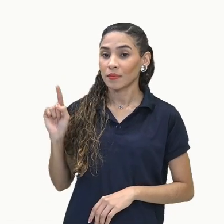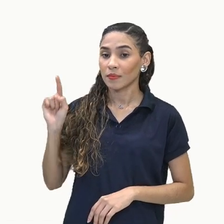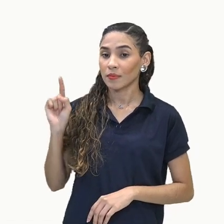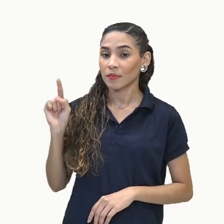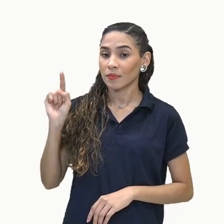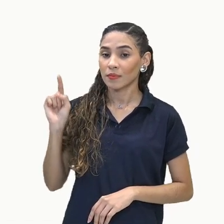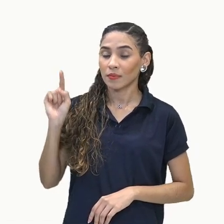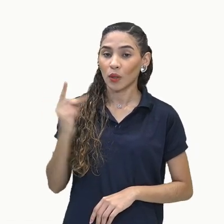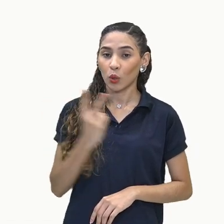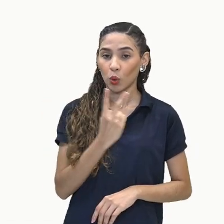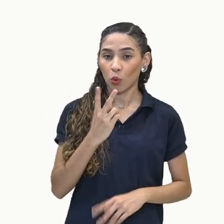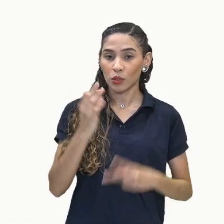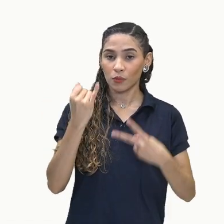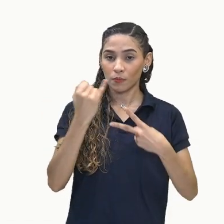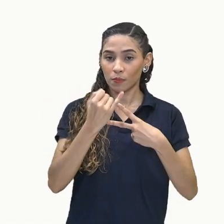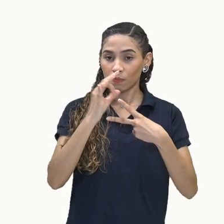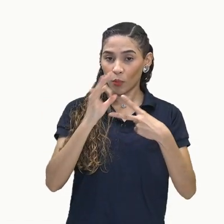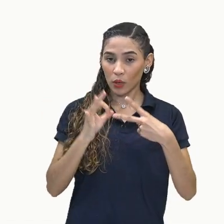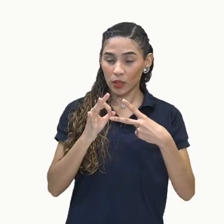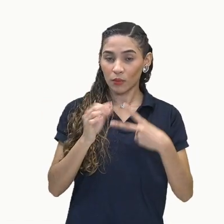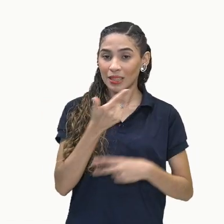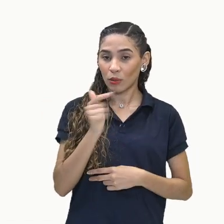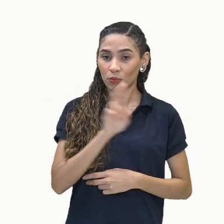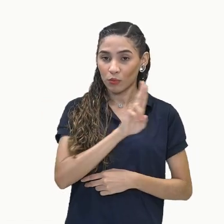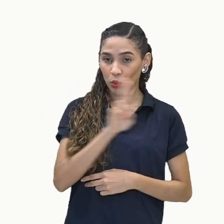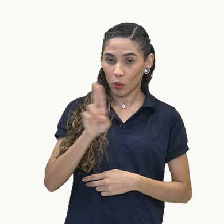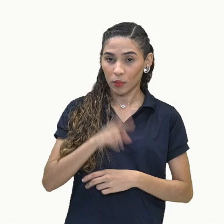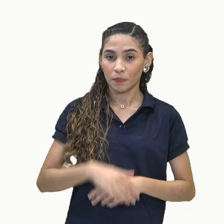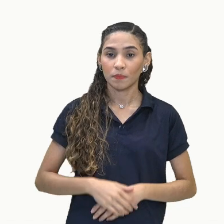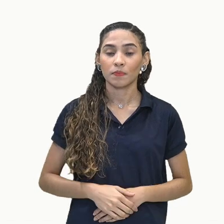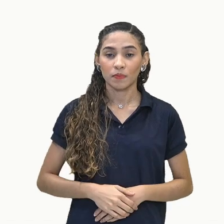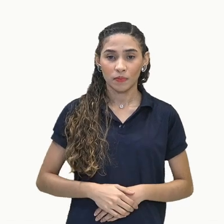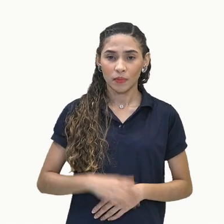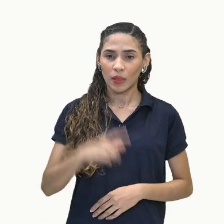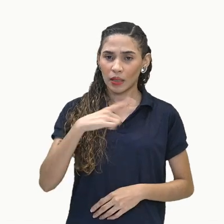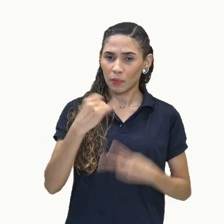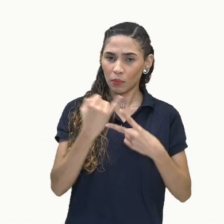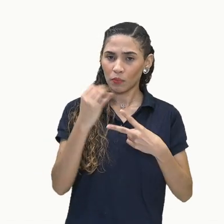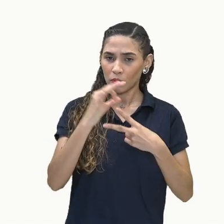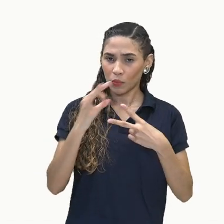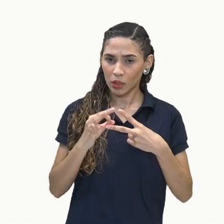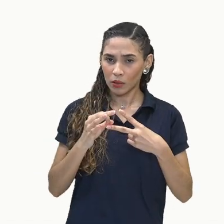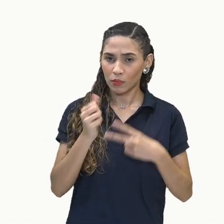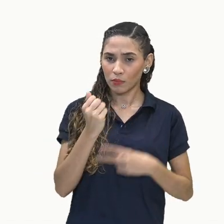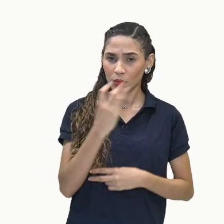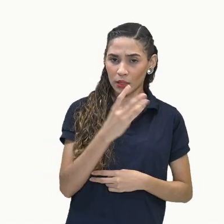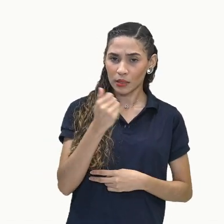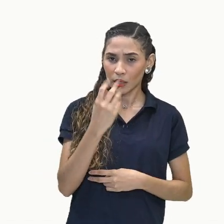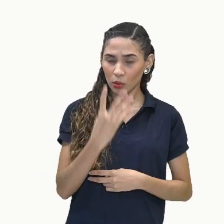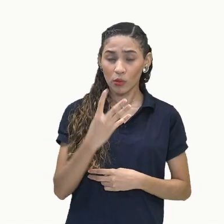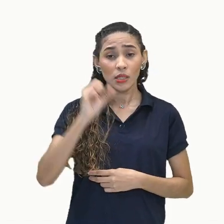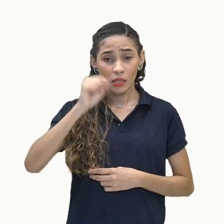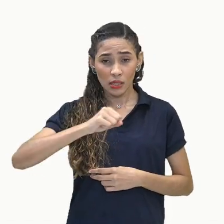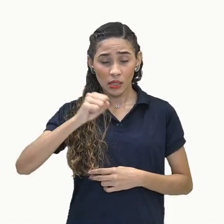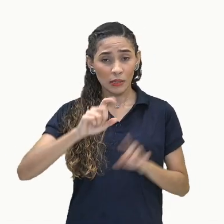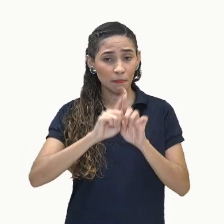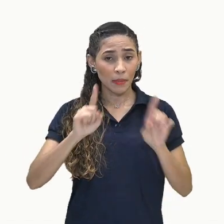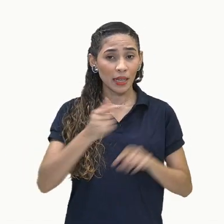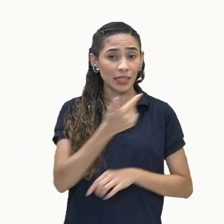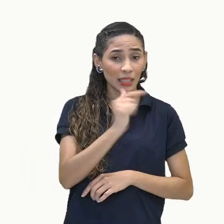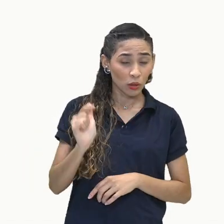desses dois polígonos, tá? O polígono existe? Existe. Ele só não possui